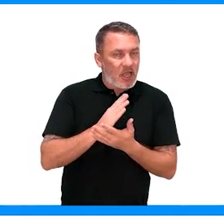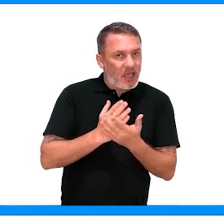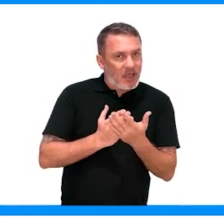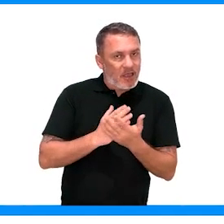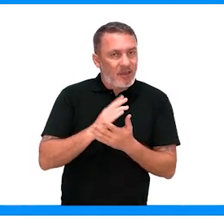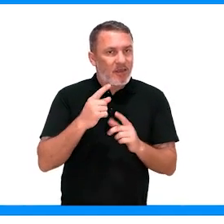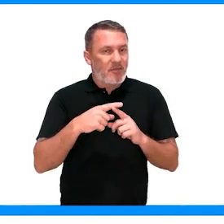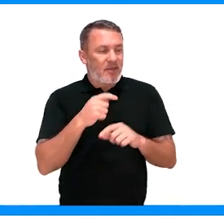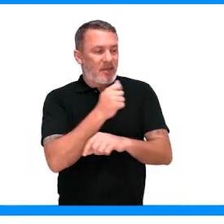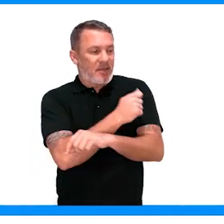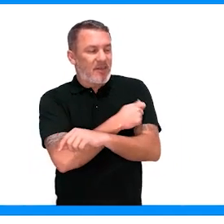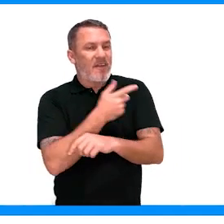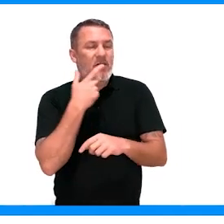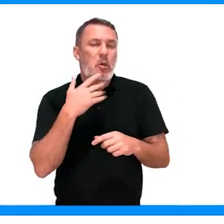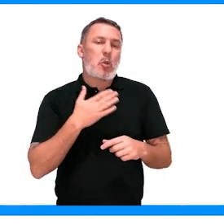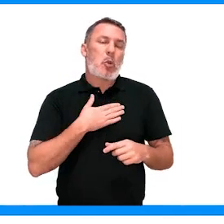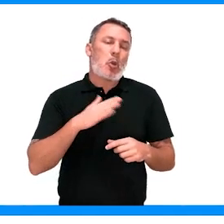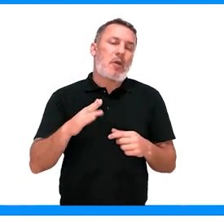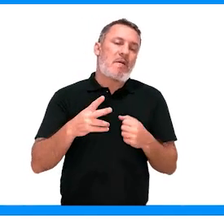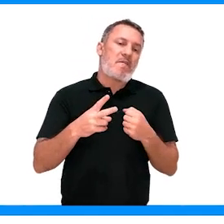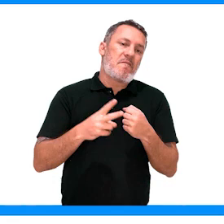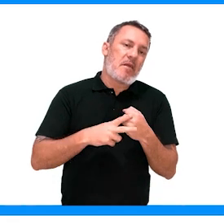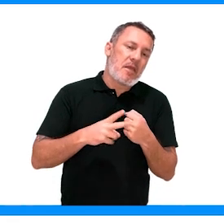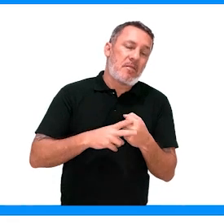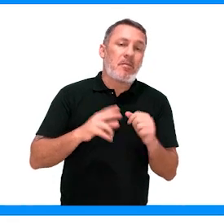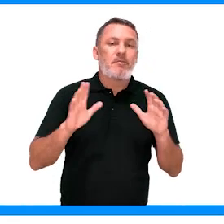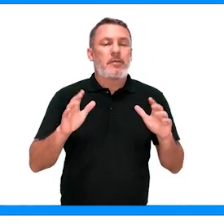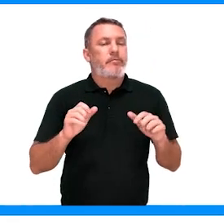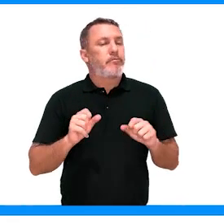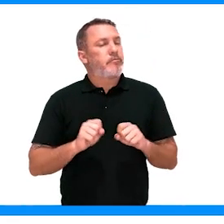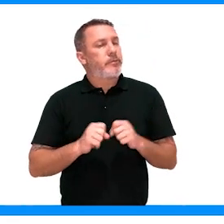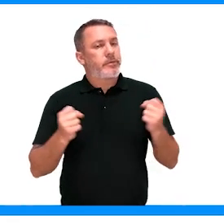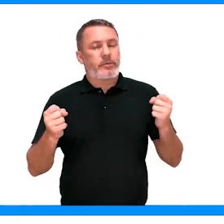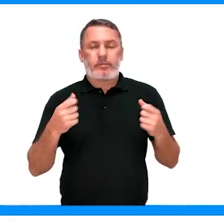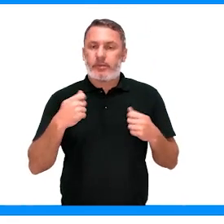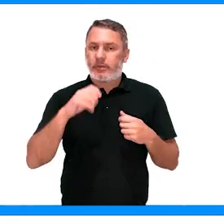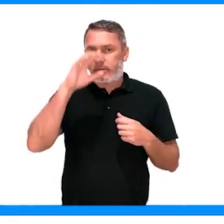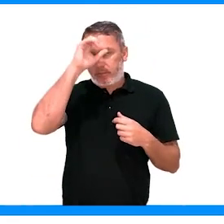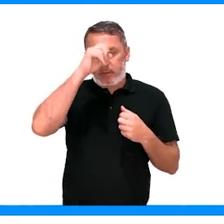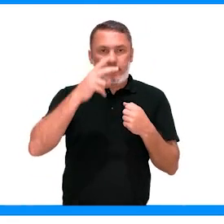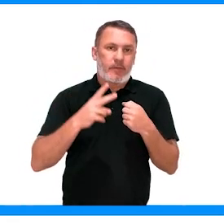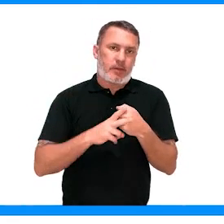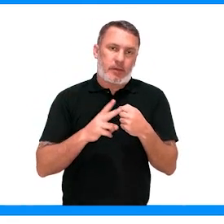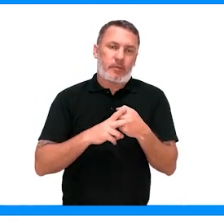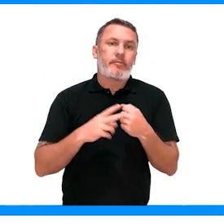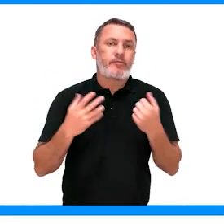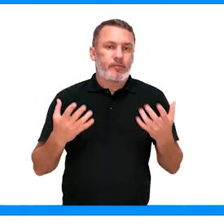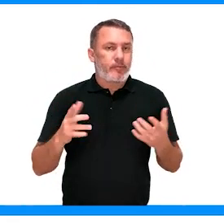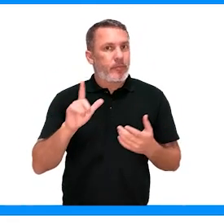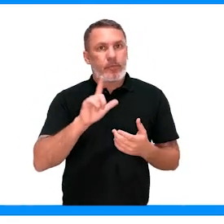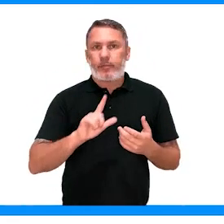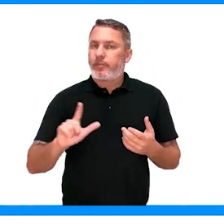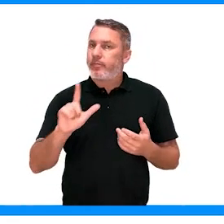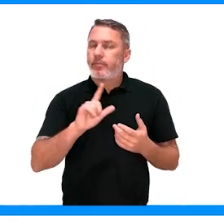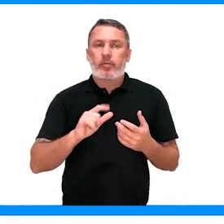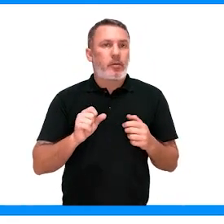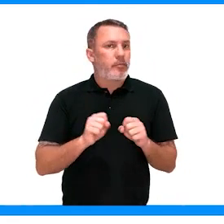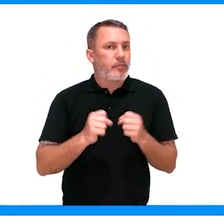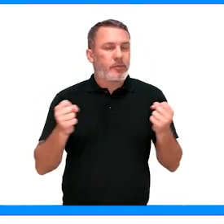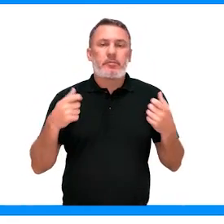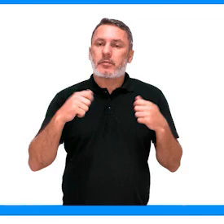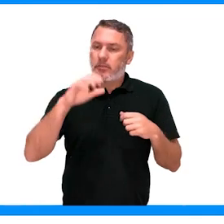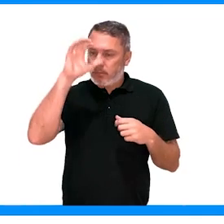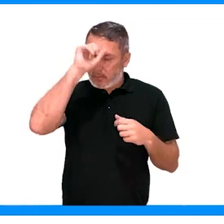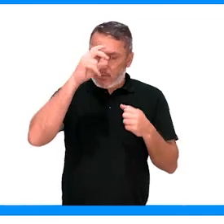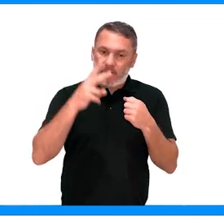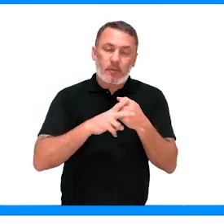A maioria dos alunos fala que não gosta muito de aprender verbo, mas não tem como aprender um idioma sem aprender verbo, né? Então não tem jeito,